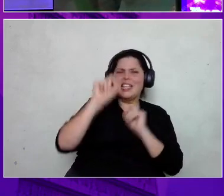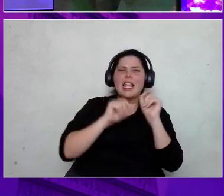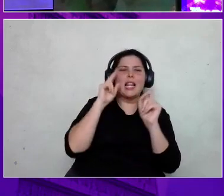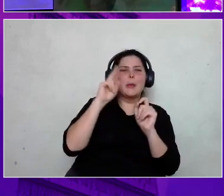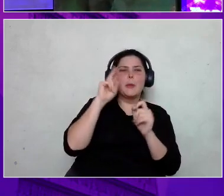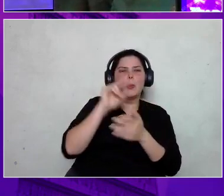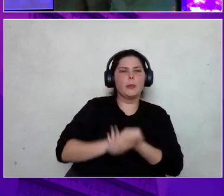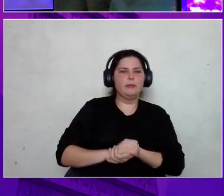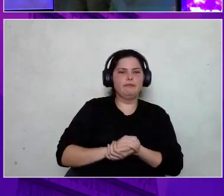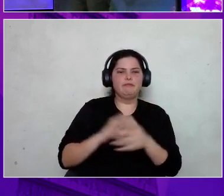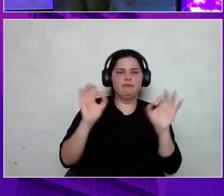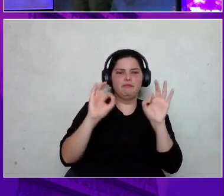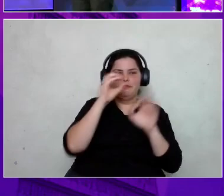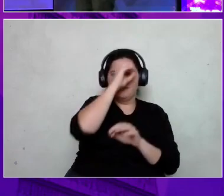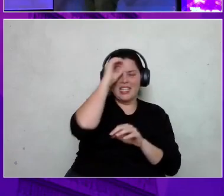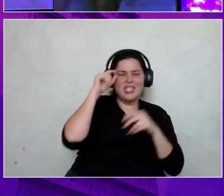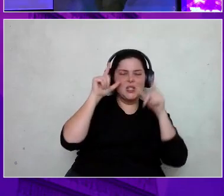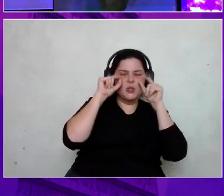estão com sono.